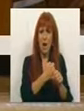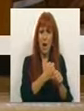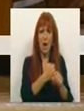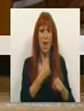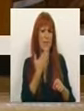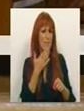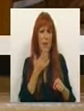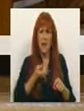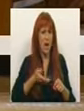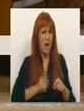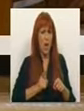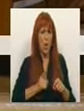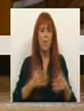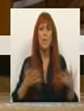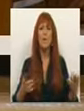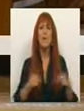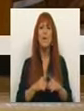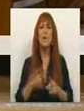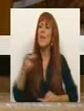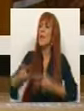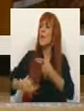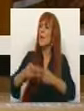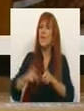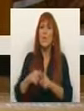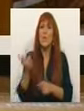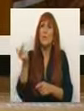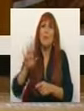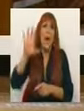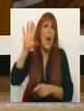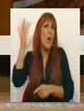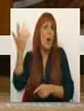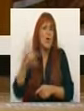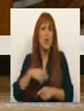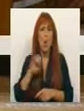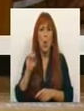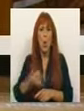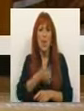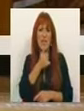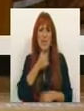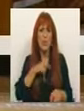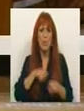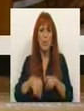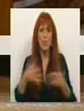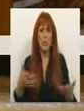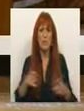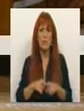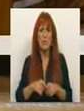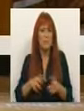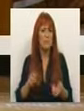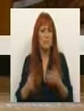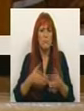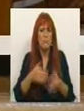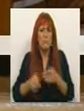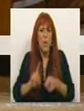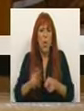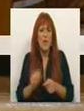estar dependentes de avaliações de circunstâncias ou decisões políticas, seja qual